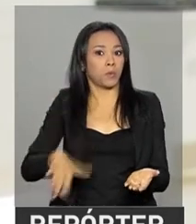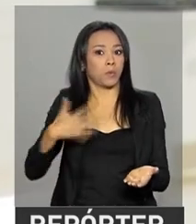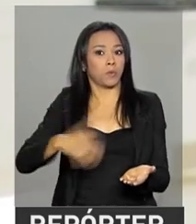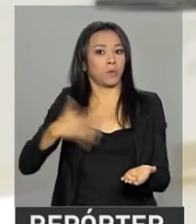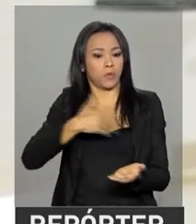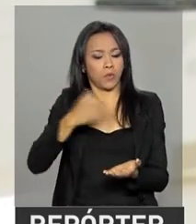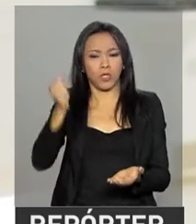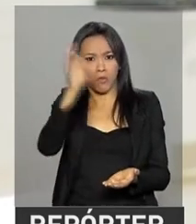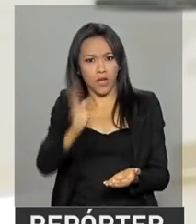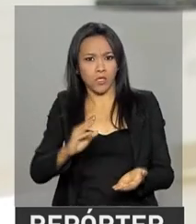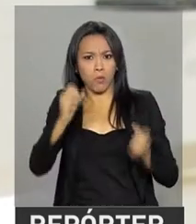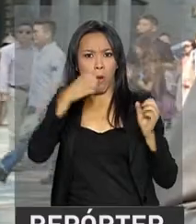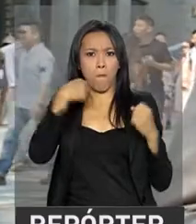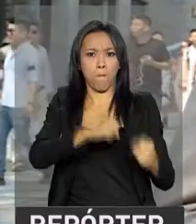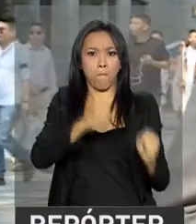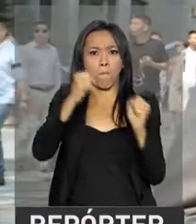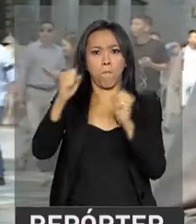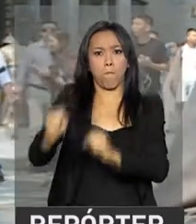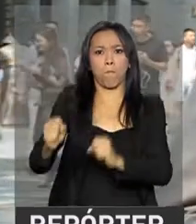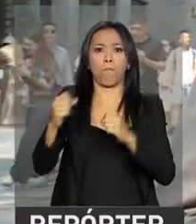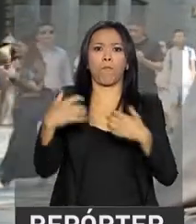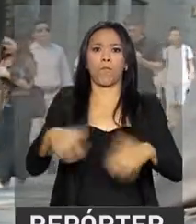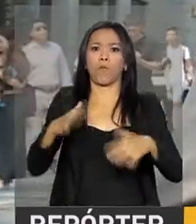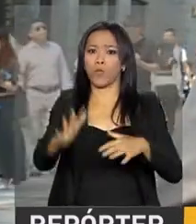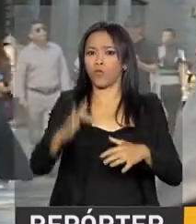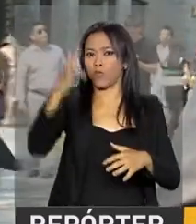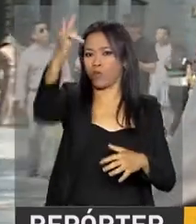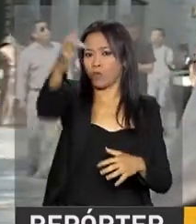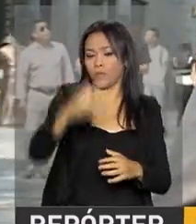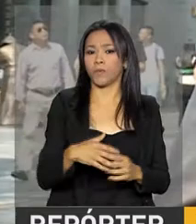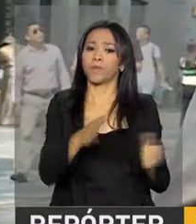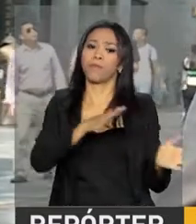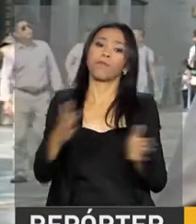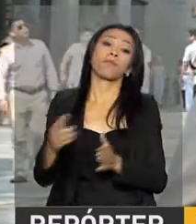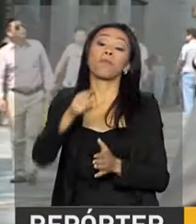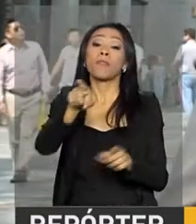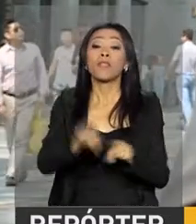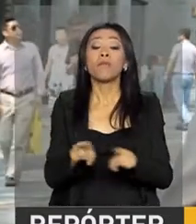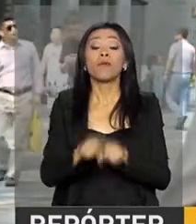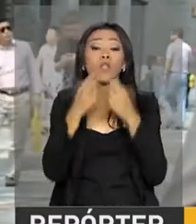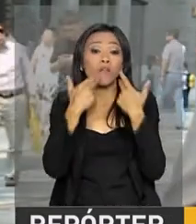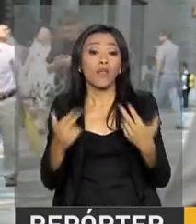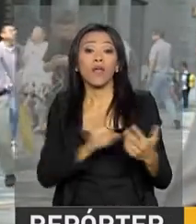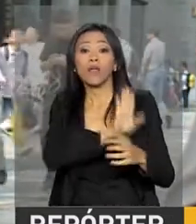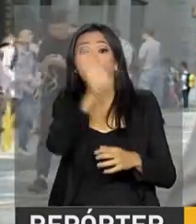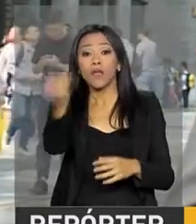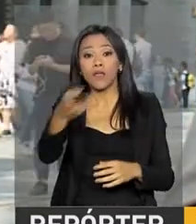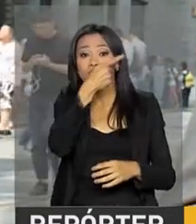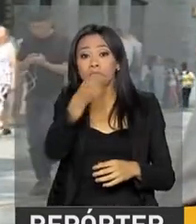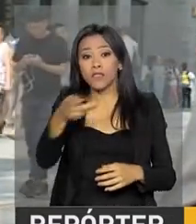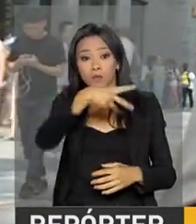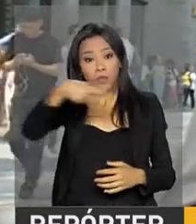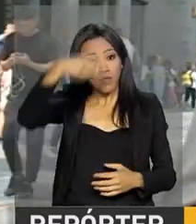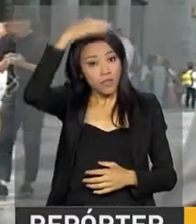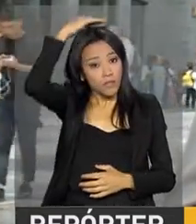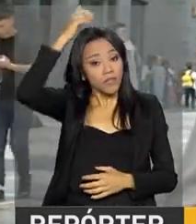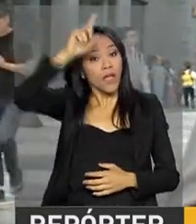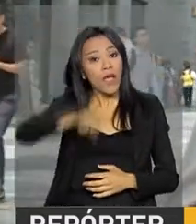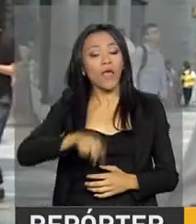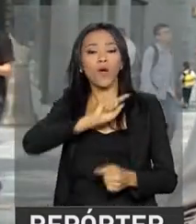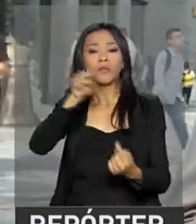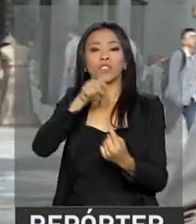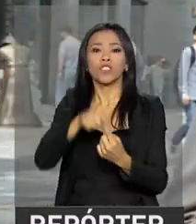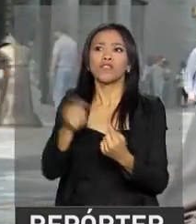uma grande potência tecnológica no futuro. Uma das prioridades da visita do presidente Michel Temer aqui a Pequim, na China, é atrair